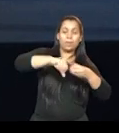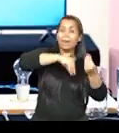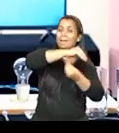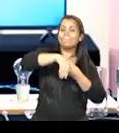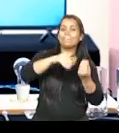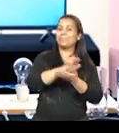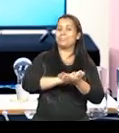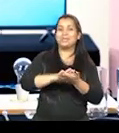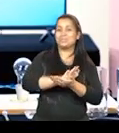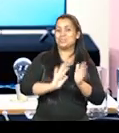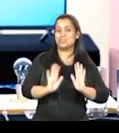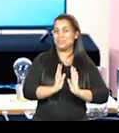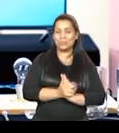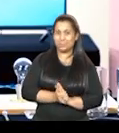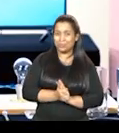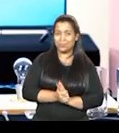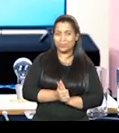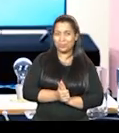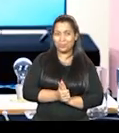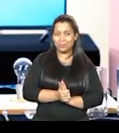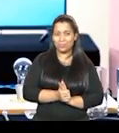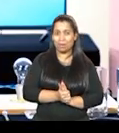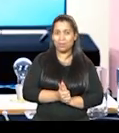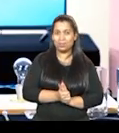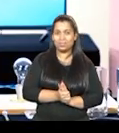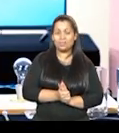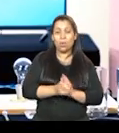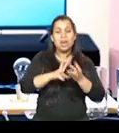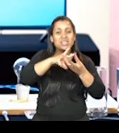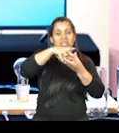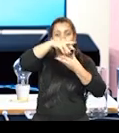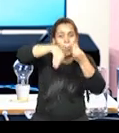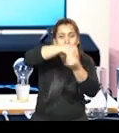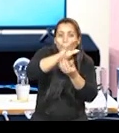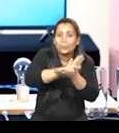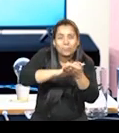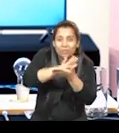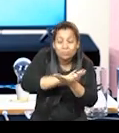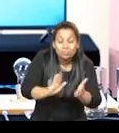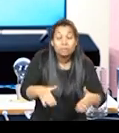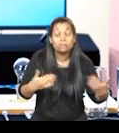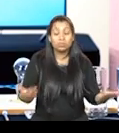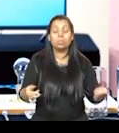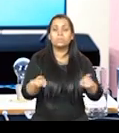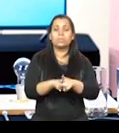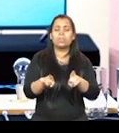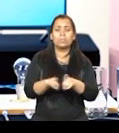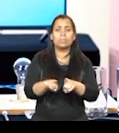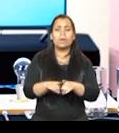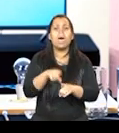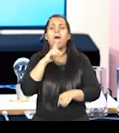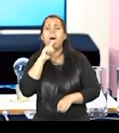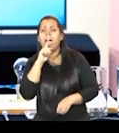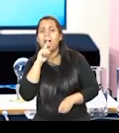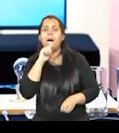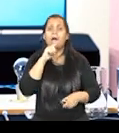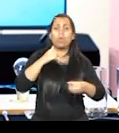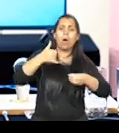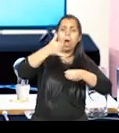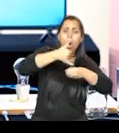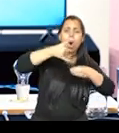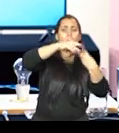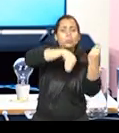mistura. Então, eles não são solúveis entre si. A segunda, você já ouviu falar que água e óleo não se